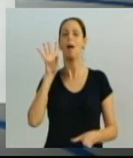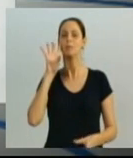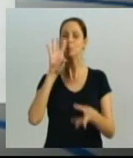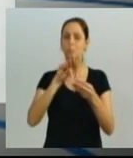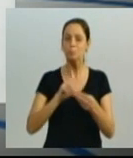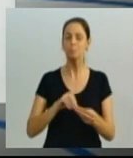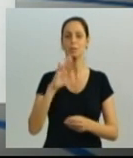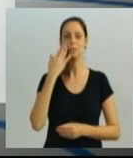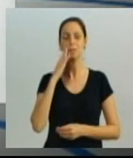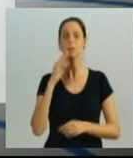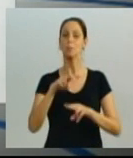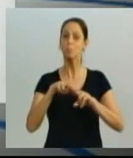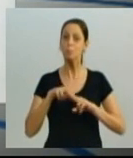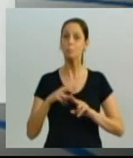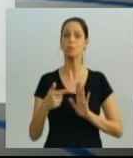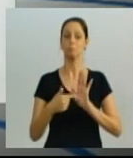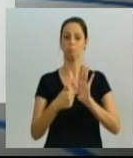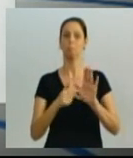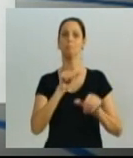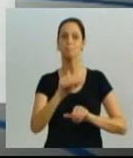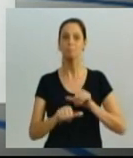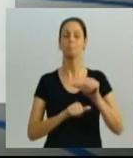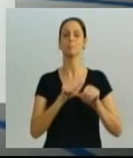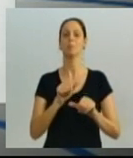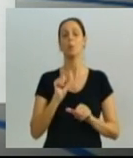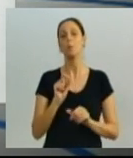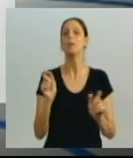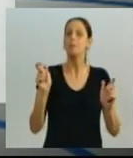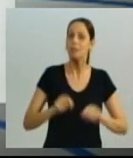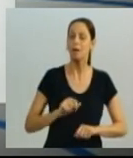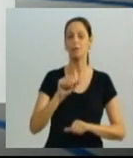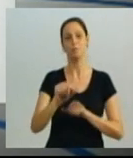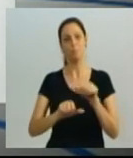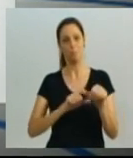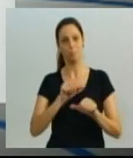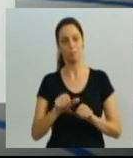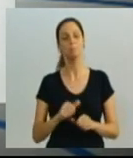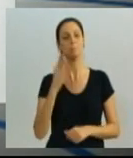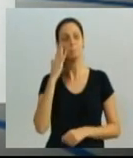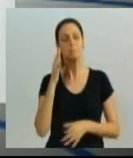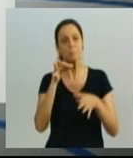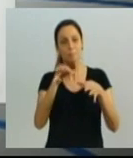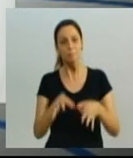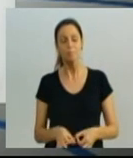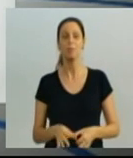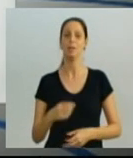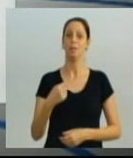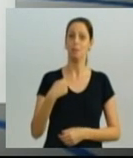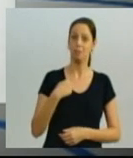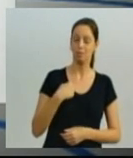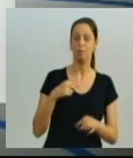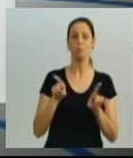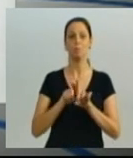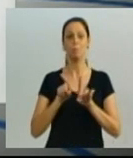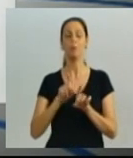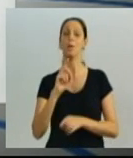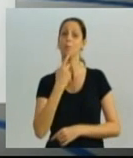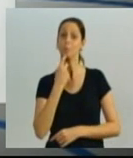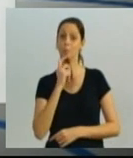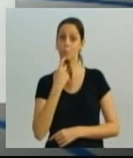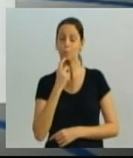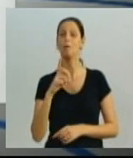acabamos apresentando as alternativas, aquilo que era possível. Né? Aquilo que era possível. Tenho certeza de que tanto o meu quanto do vereador Robinho